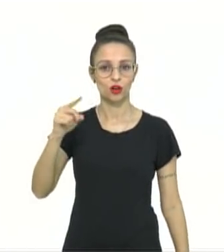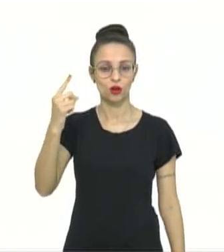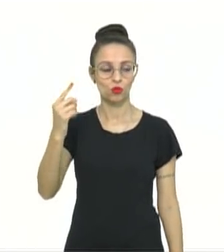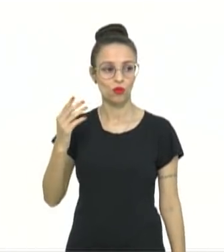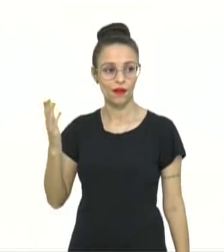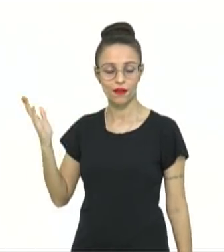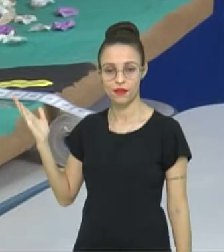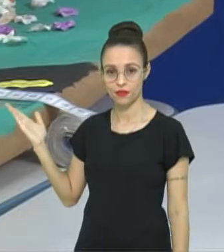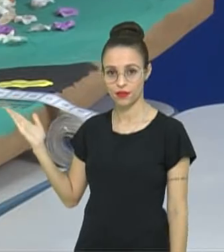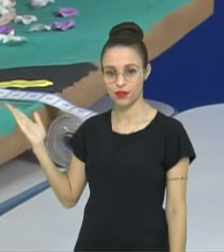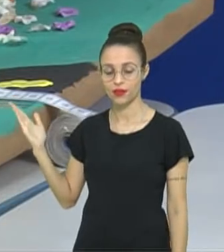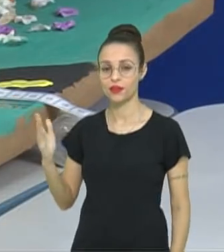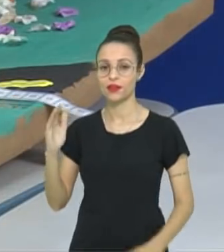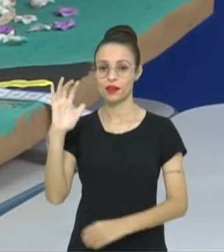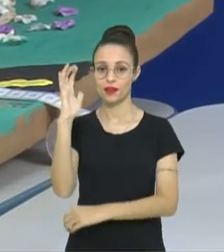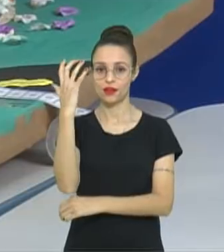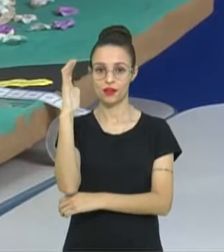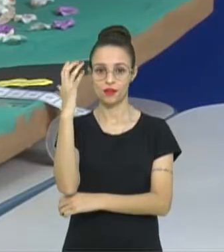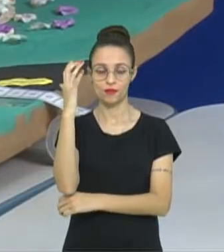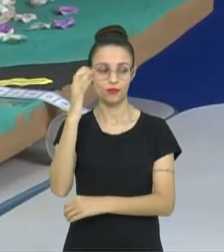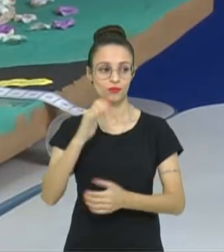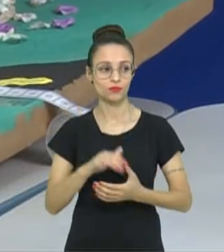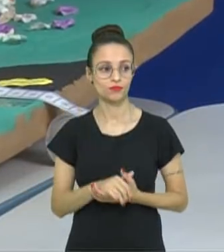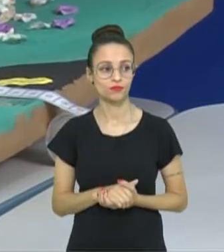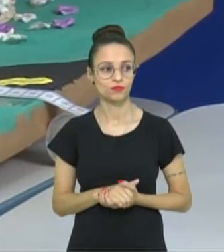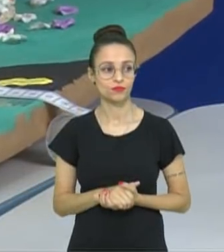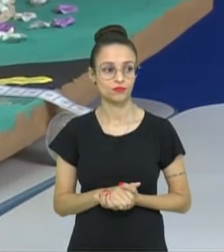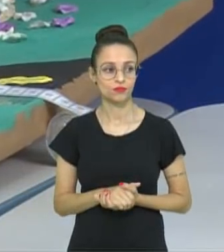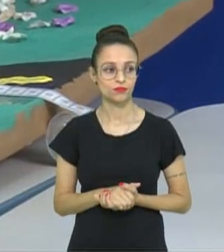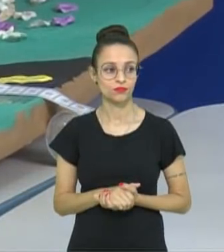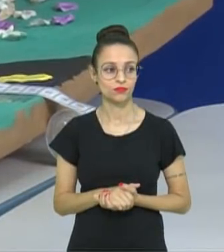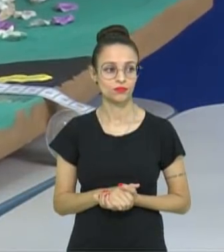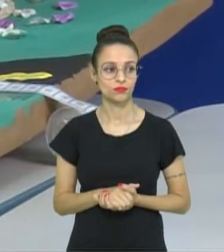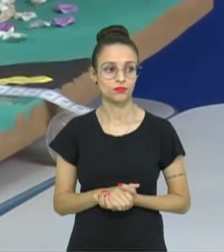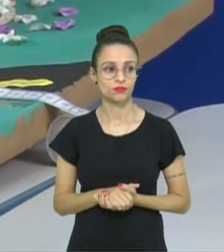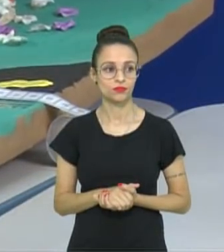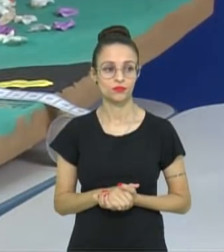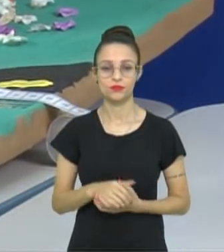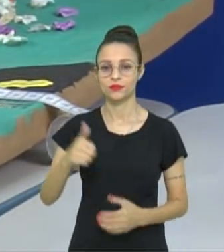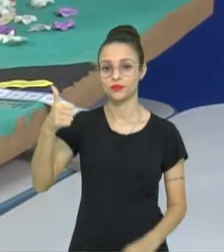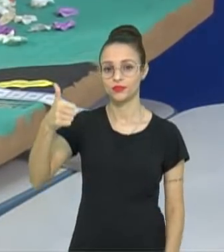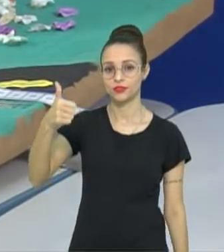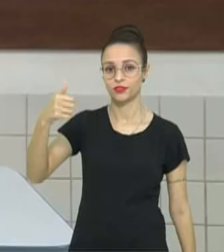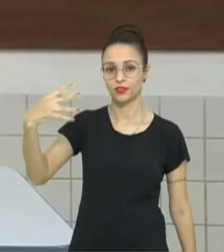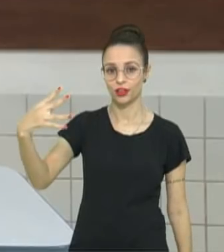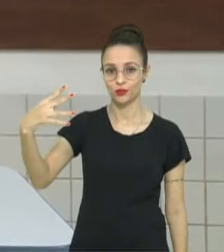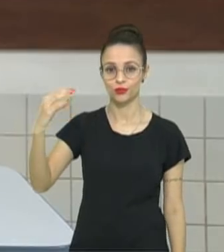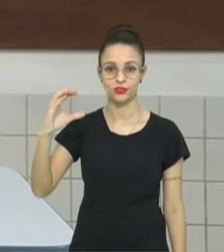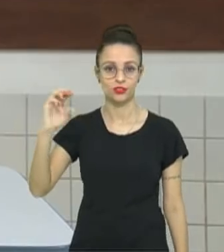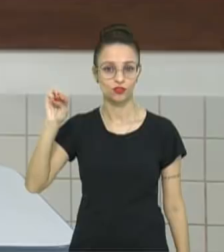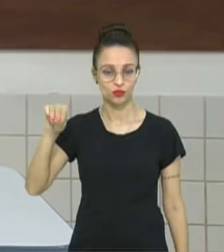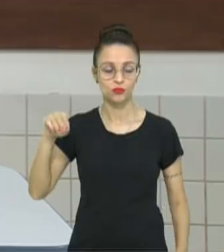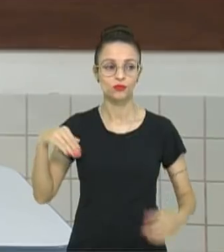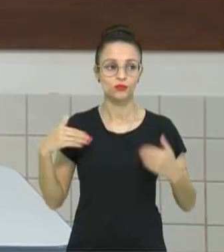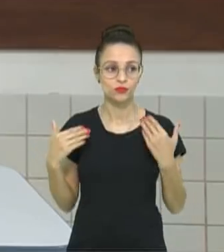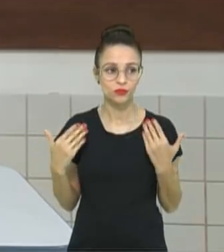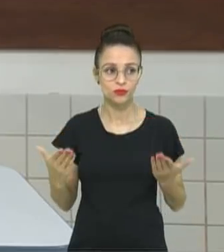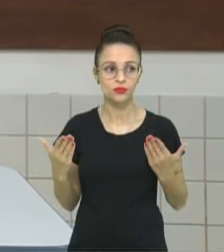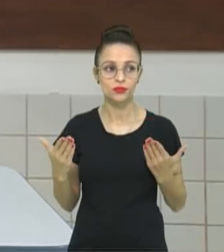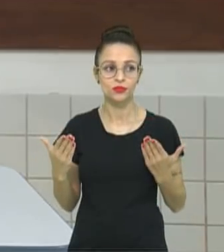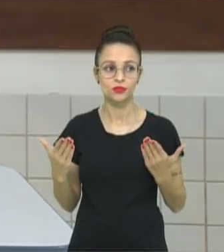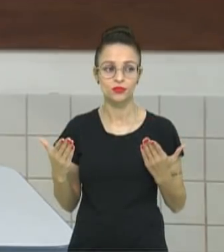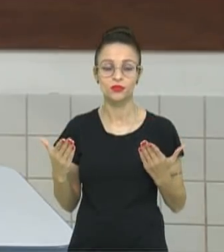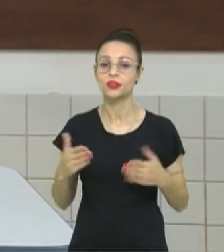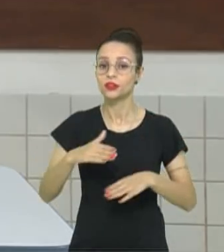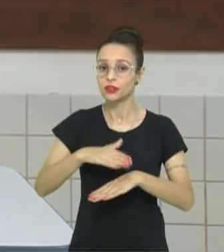na maquete da prof, vamos ver, é 14 centímetros, tá? Então,